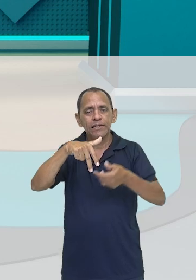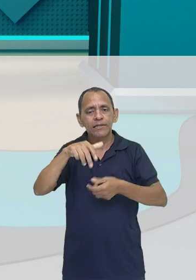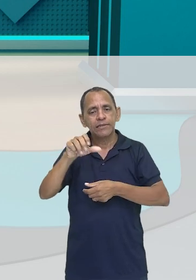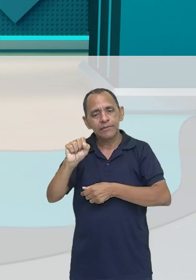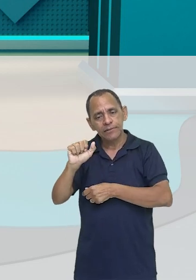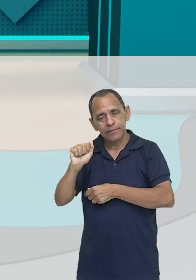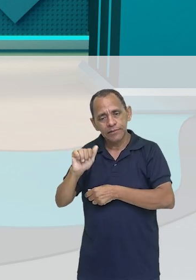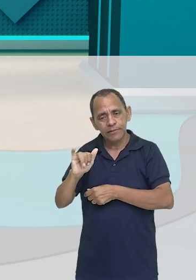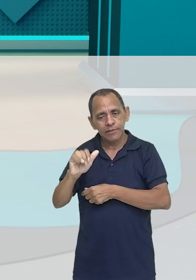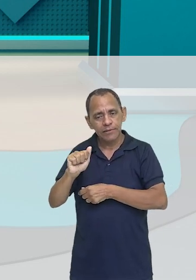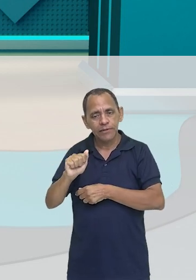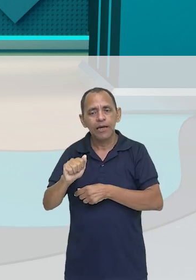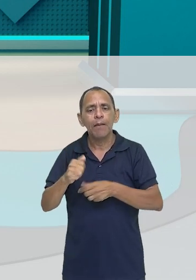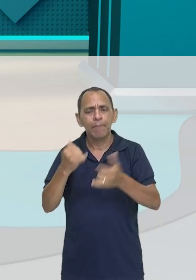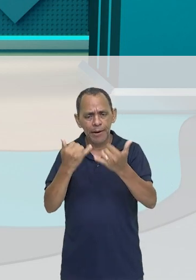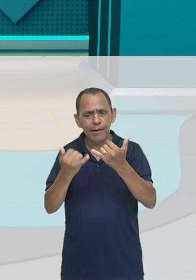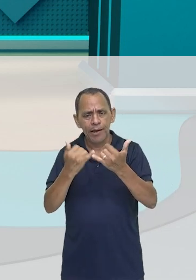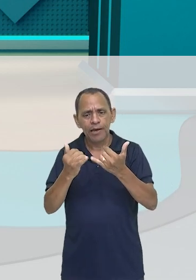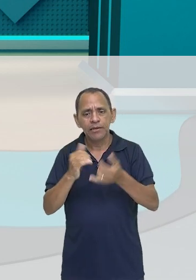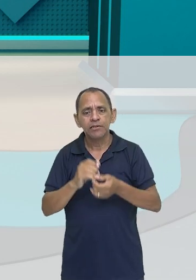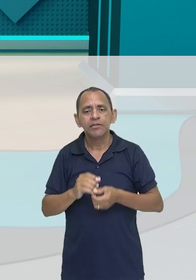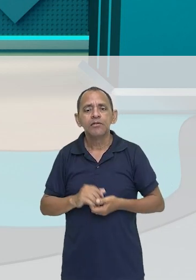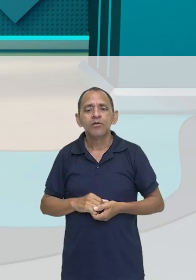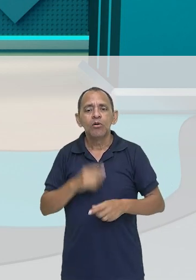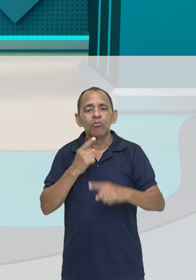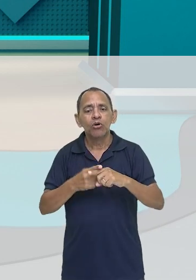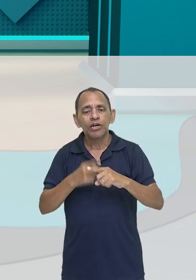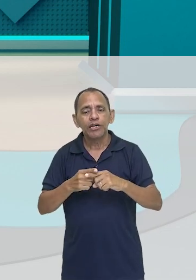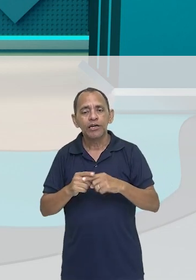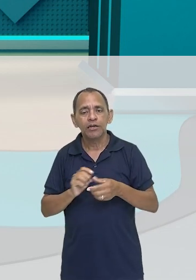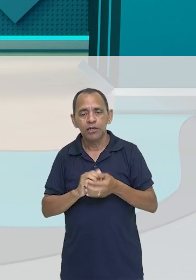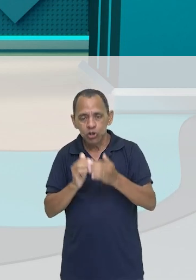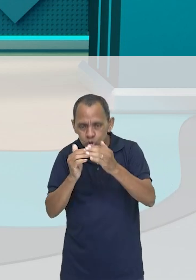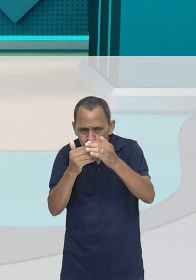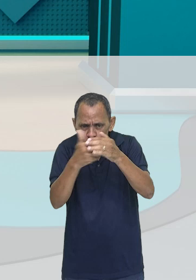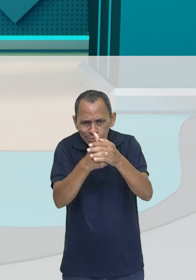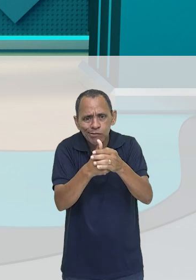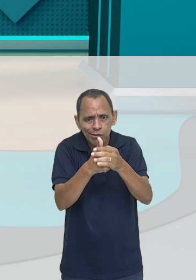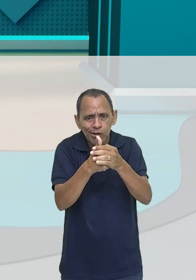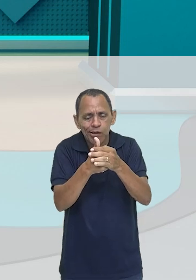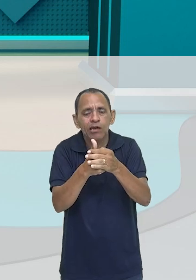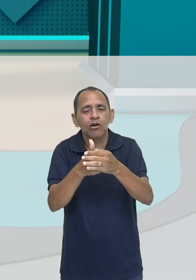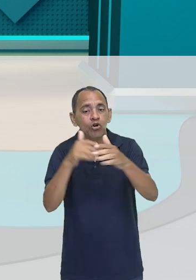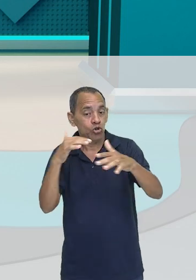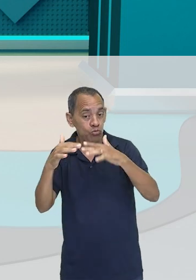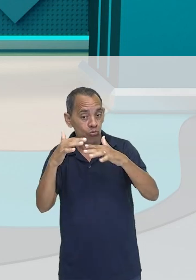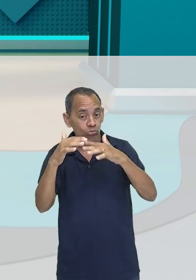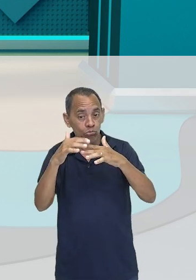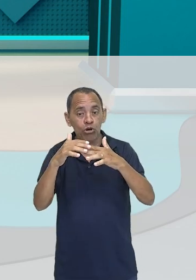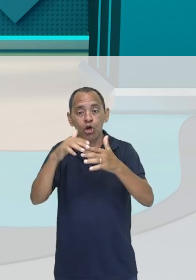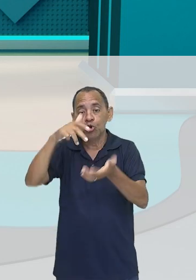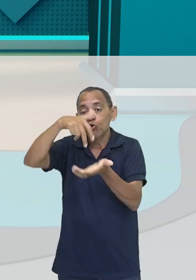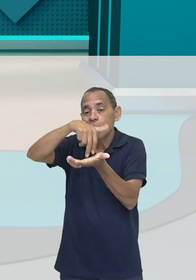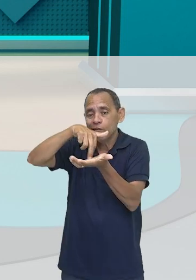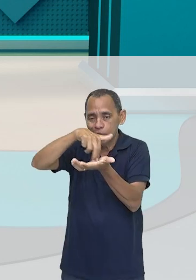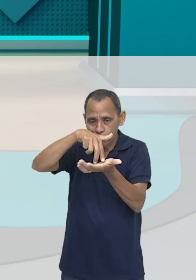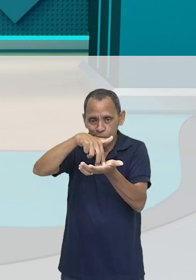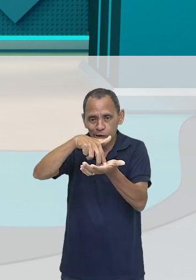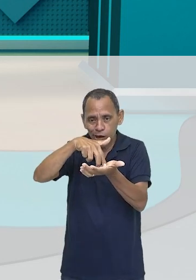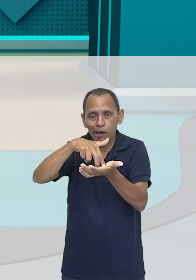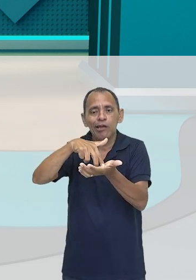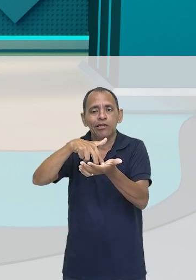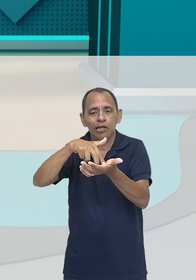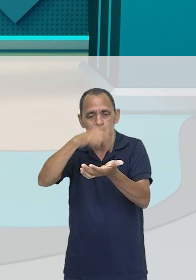para esconder os movimentos das pernas aí do atleta do Kendoka, tá certo? Além